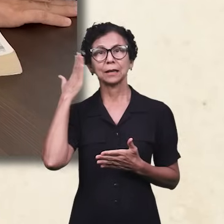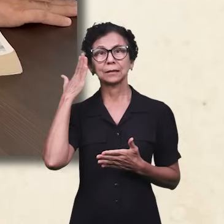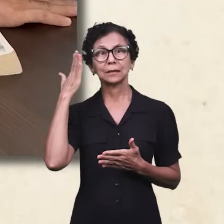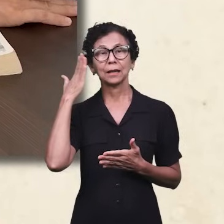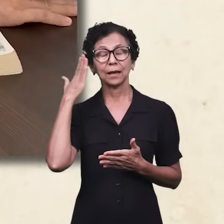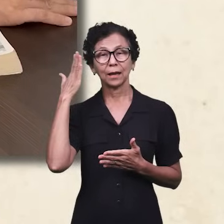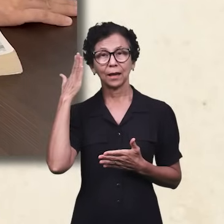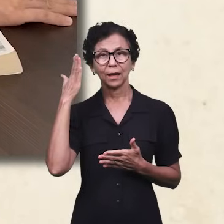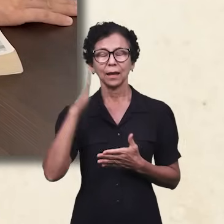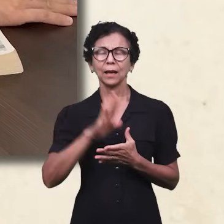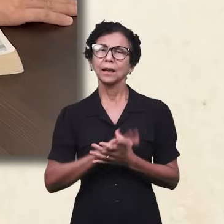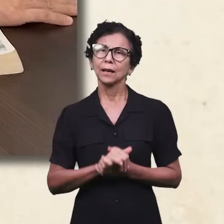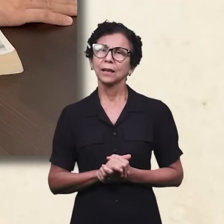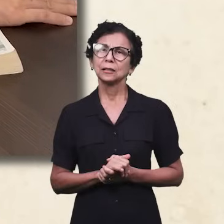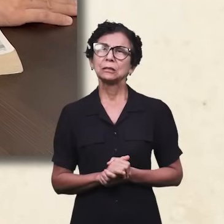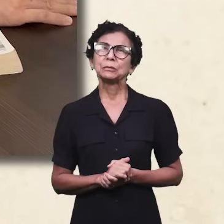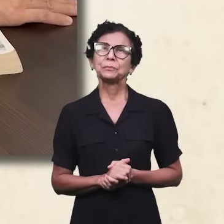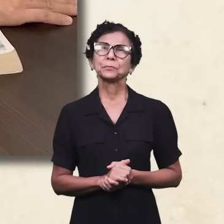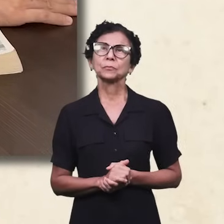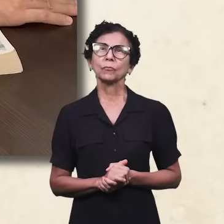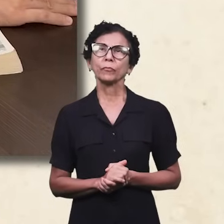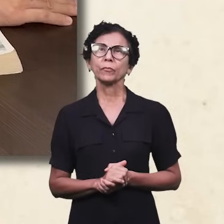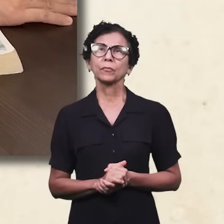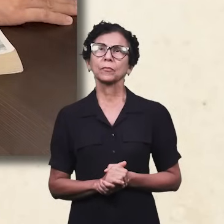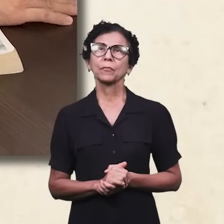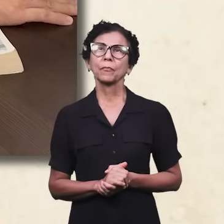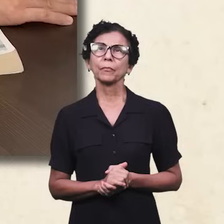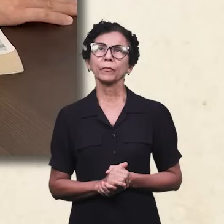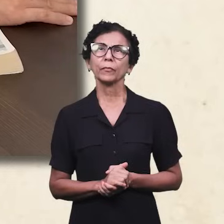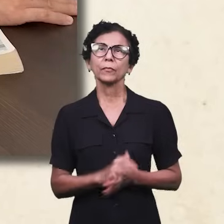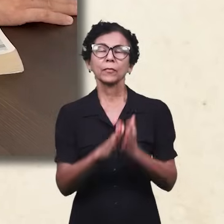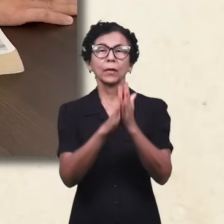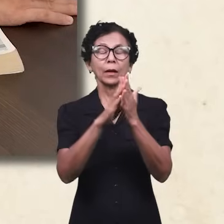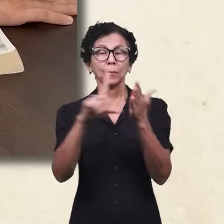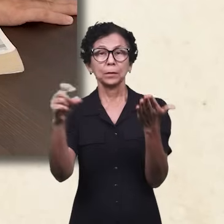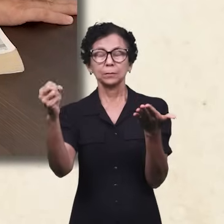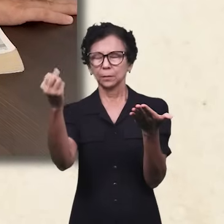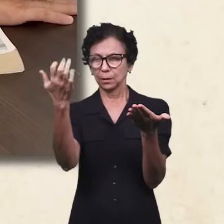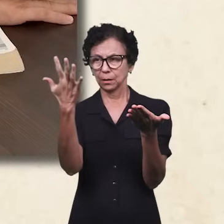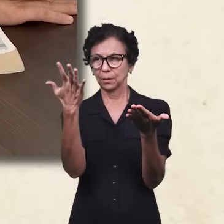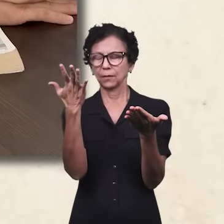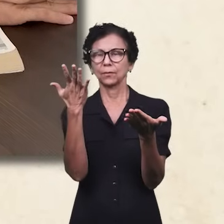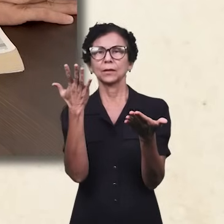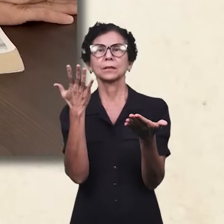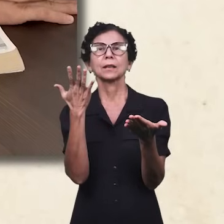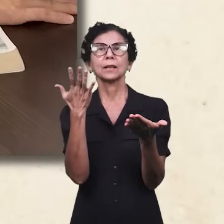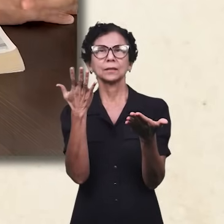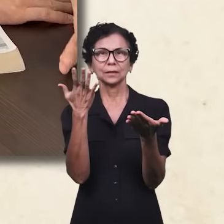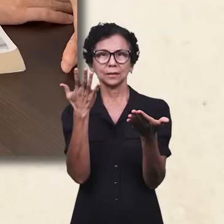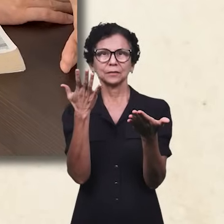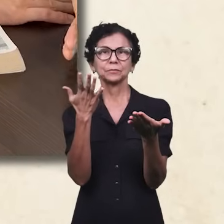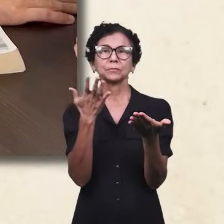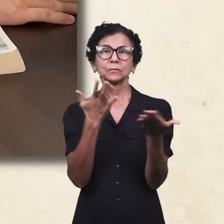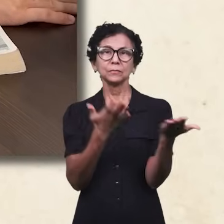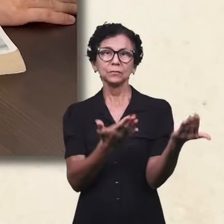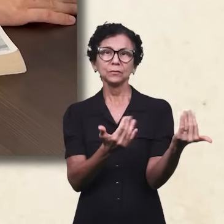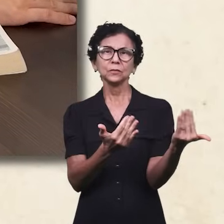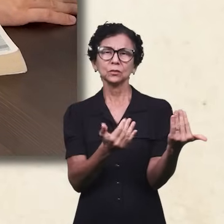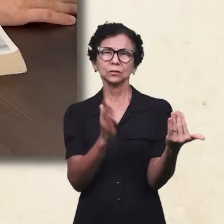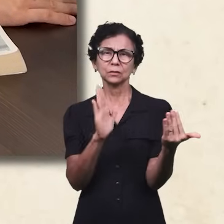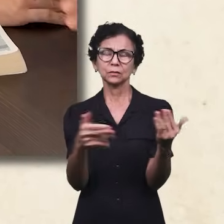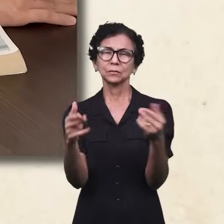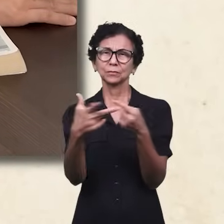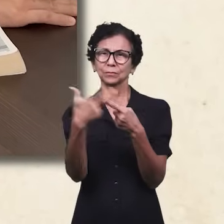porque a palavra é a vitória é isso que o texto tá dizendo a palavra por meio da palavra o jovem já é